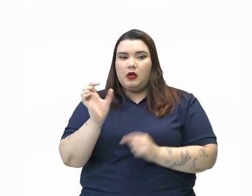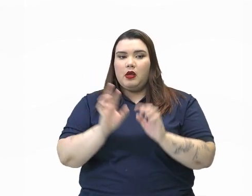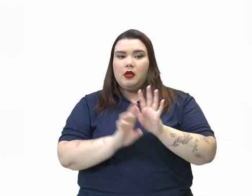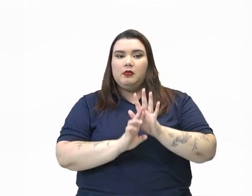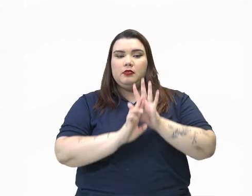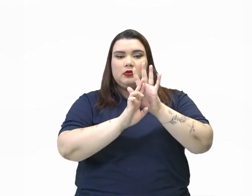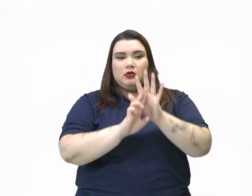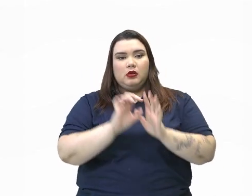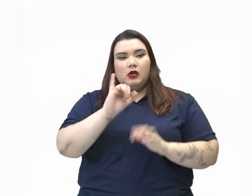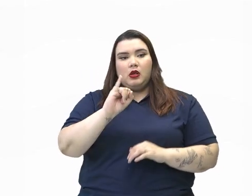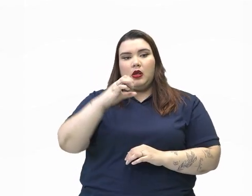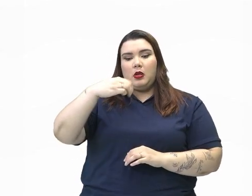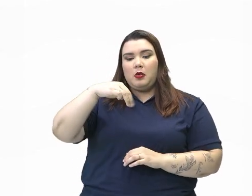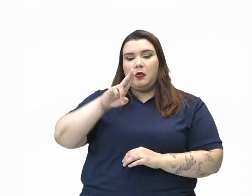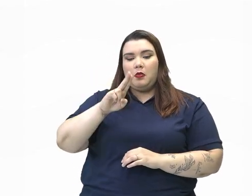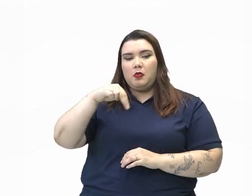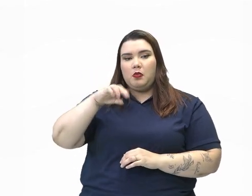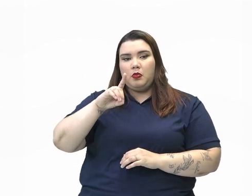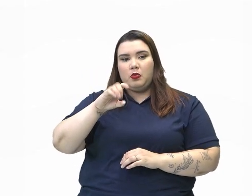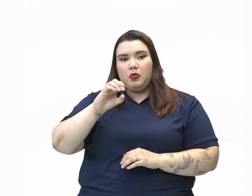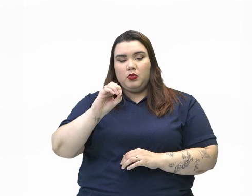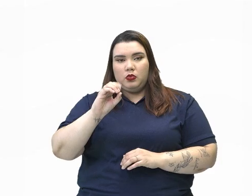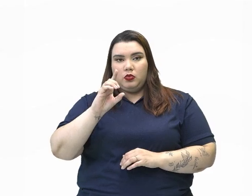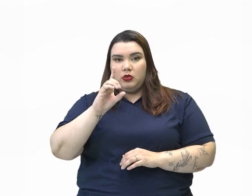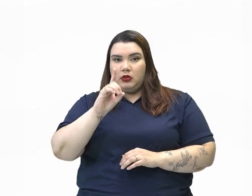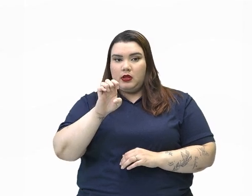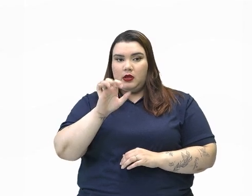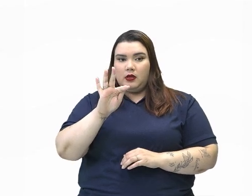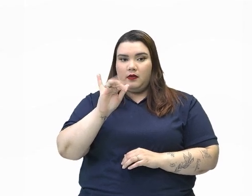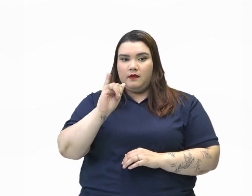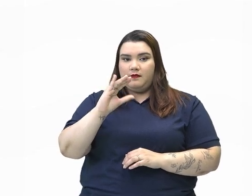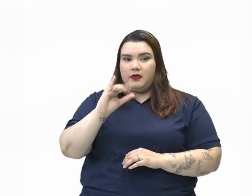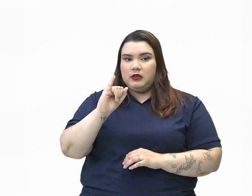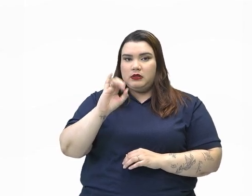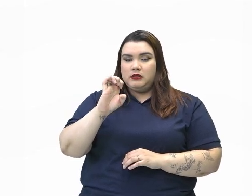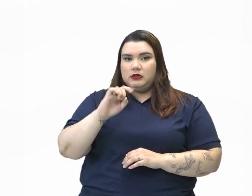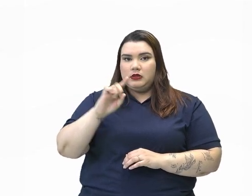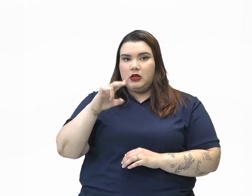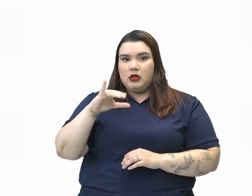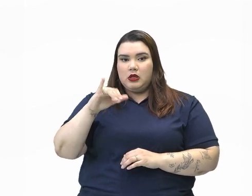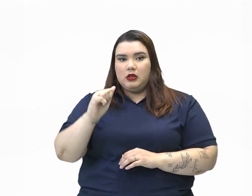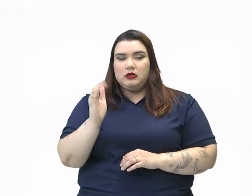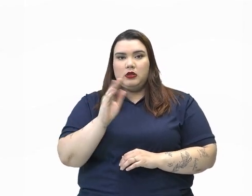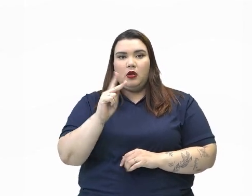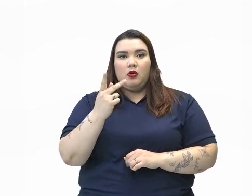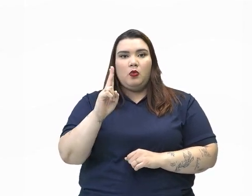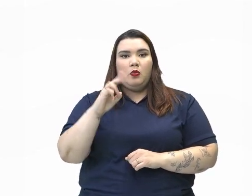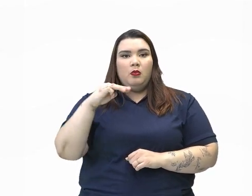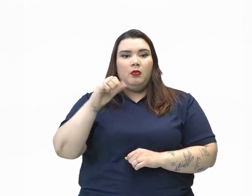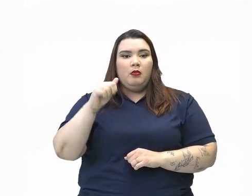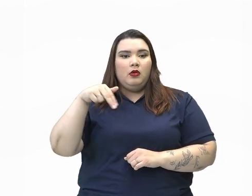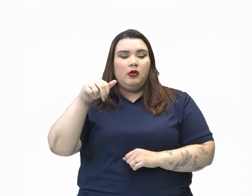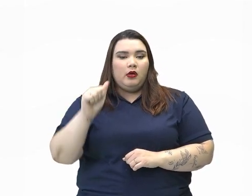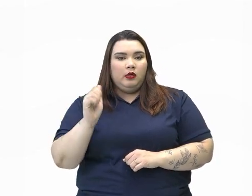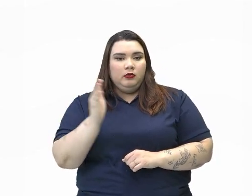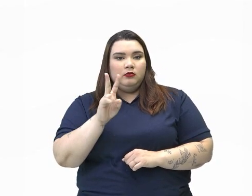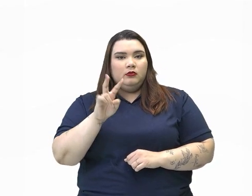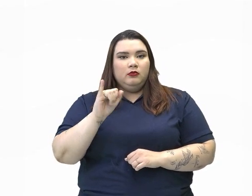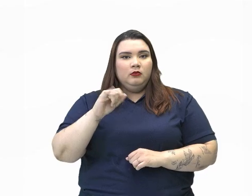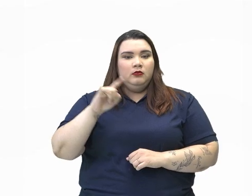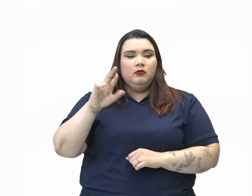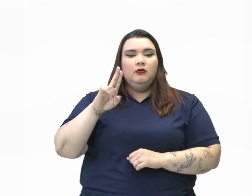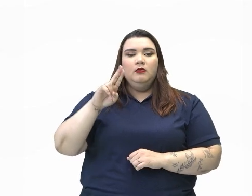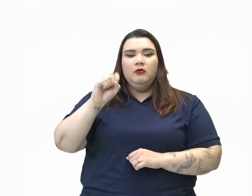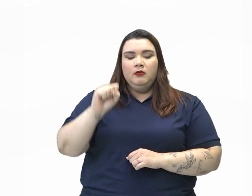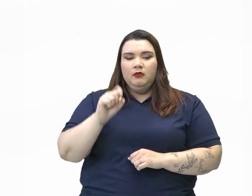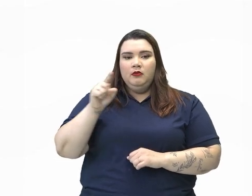representa a imunodeficiência humana, o vírus da imunodeficiência humana. E esse vírus ele vai atacar especificamente